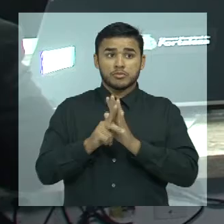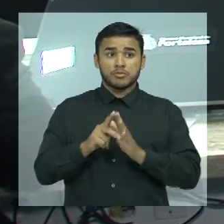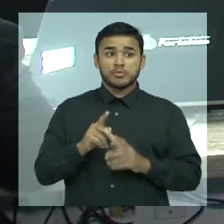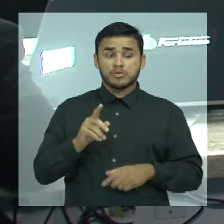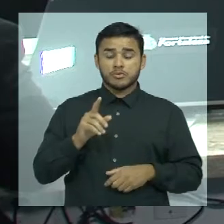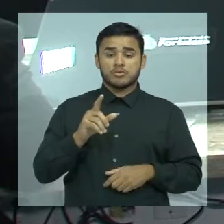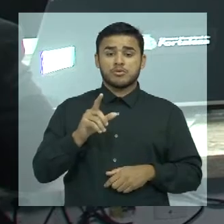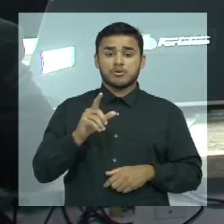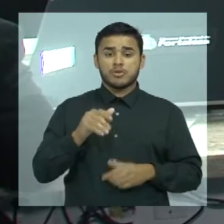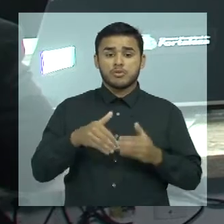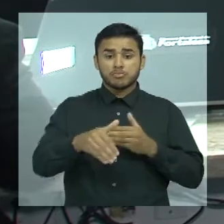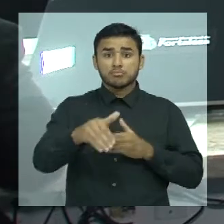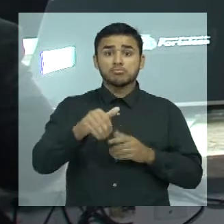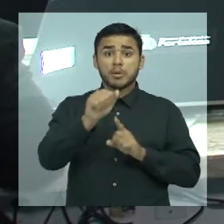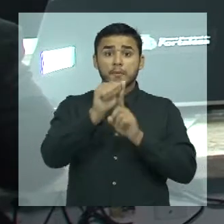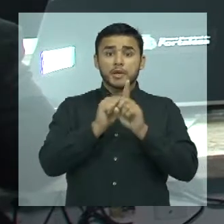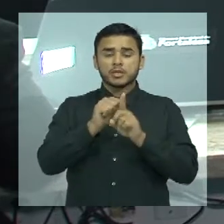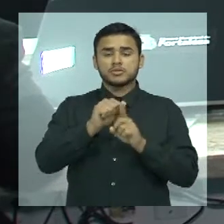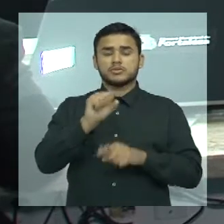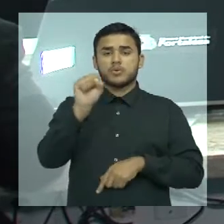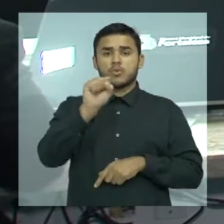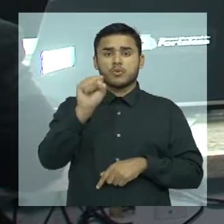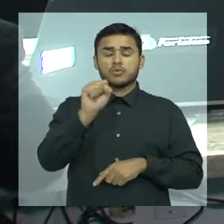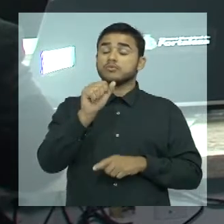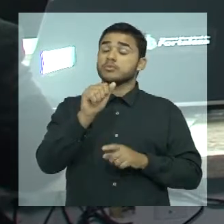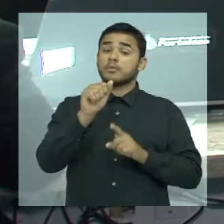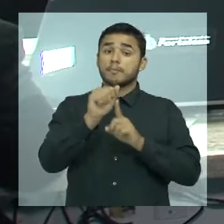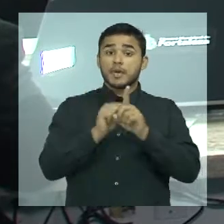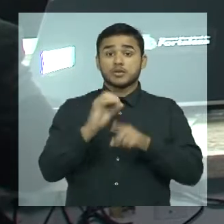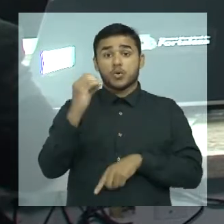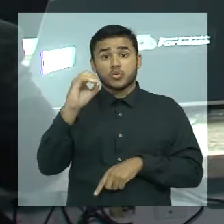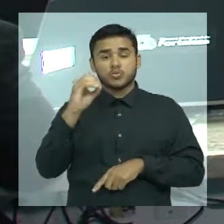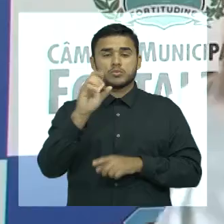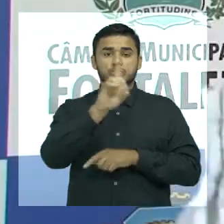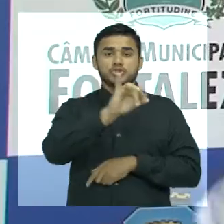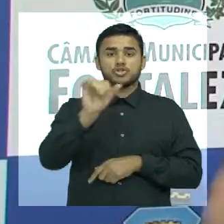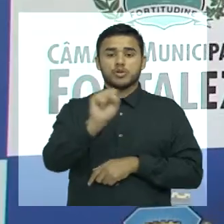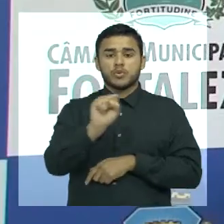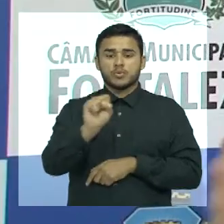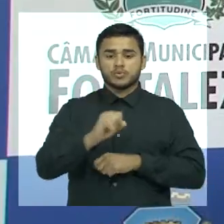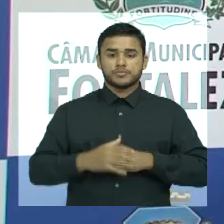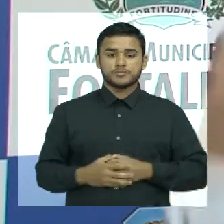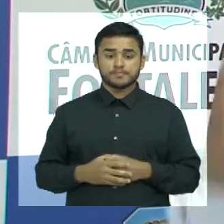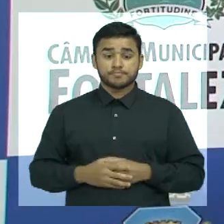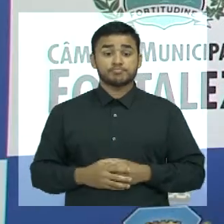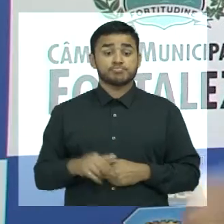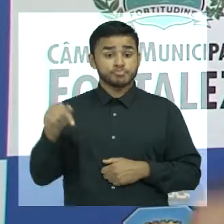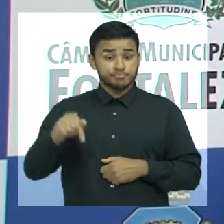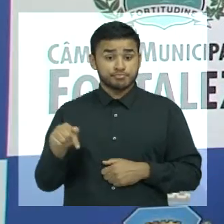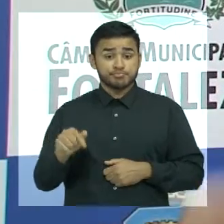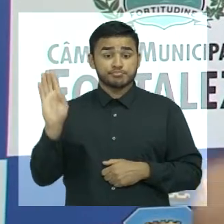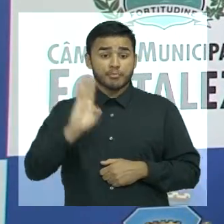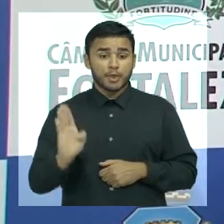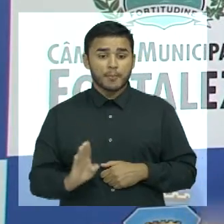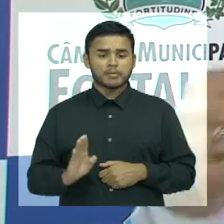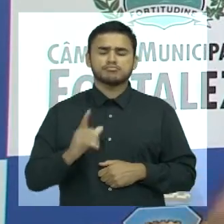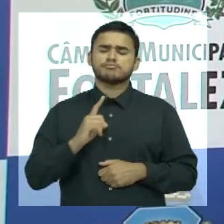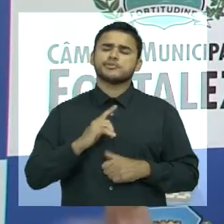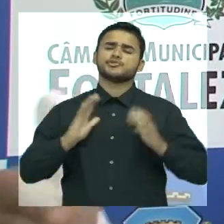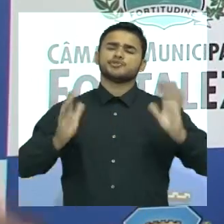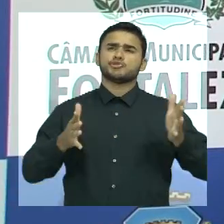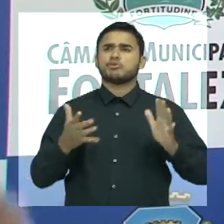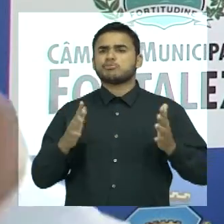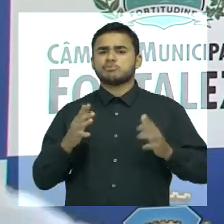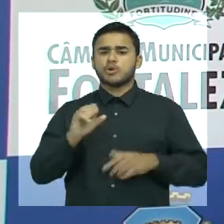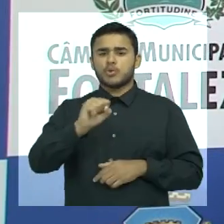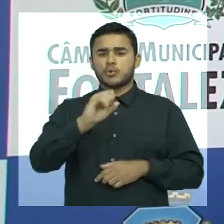Nascituro e já está no calendário oficial de eventos do município. No Brasil, quase 80% da população